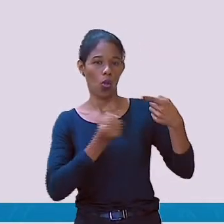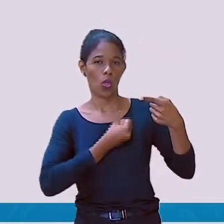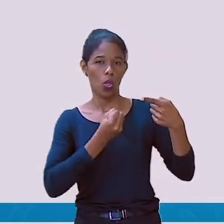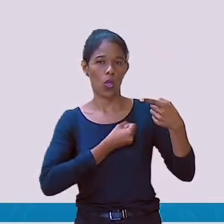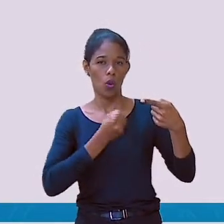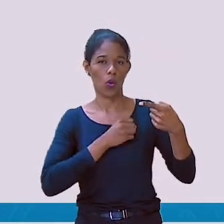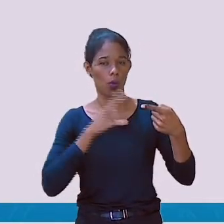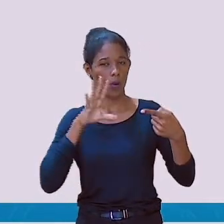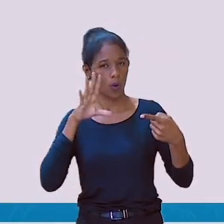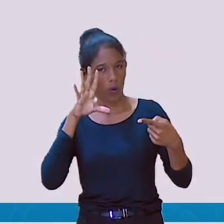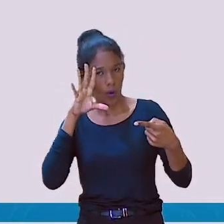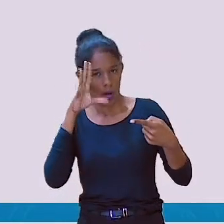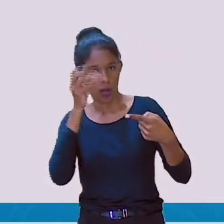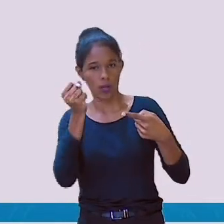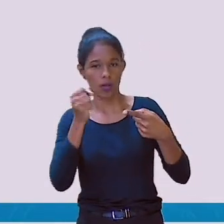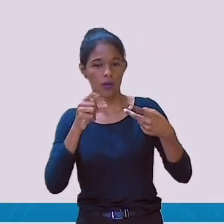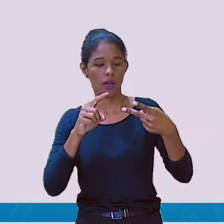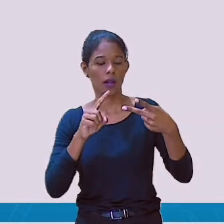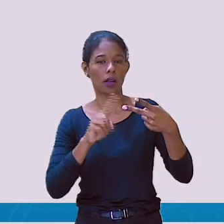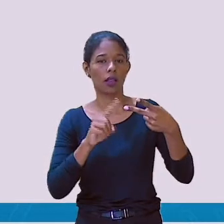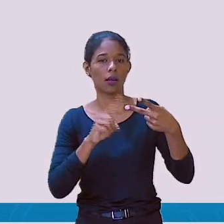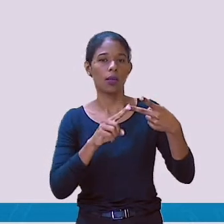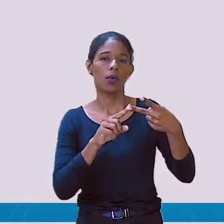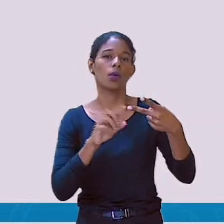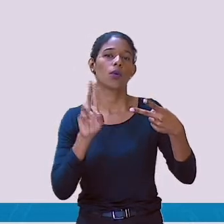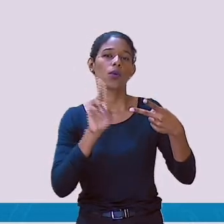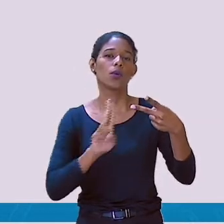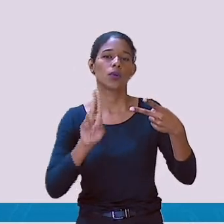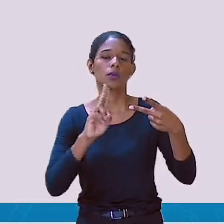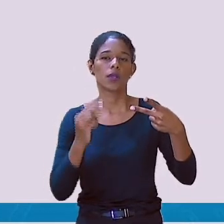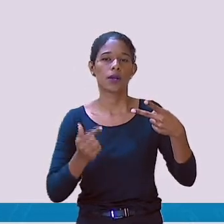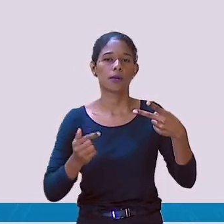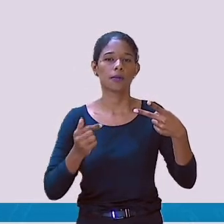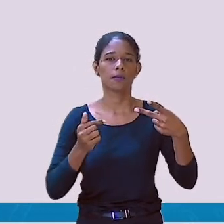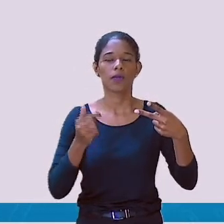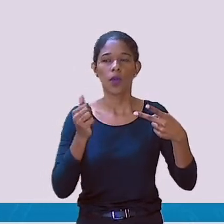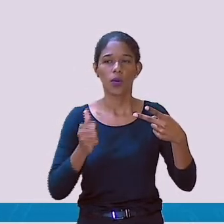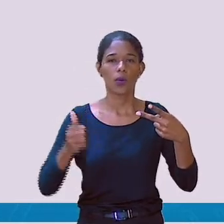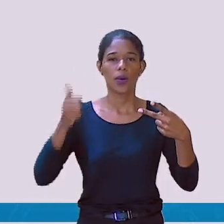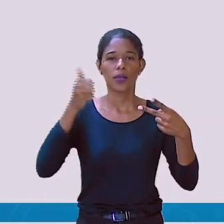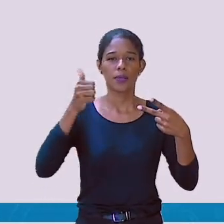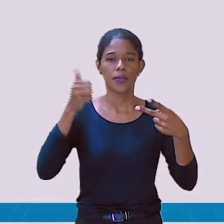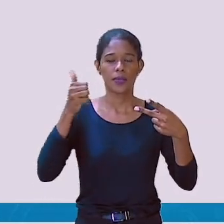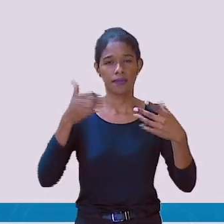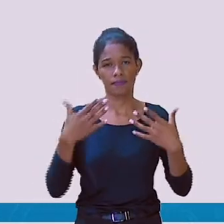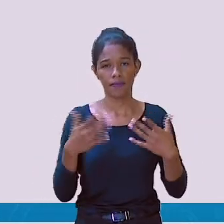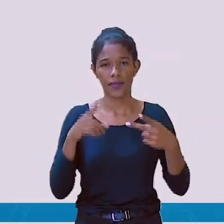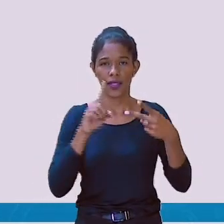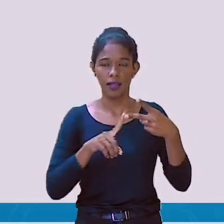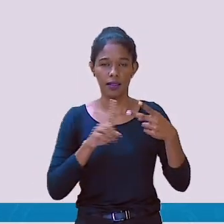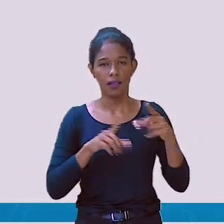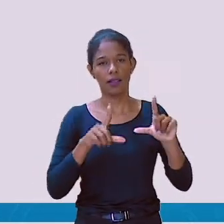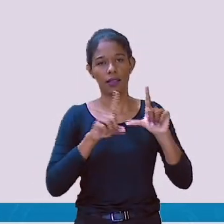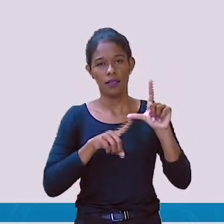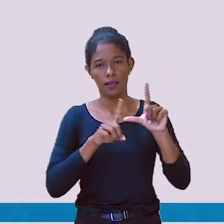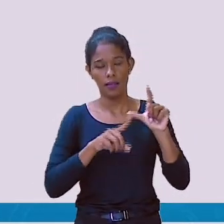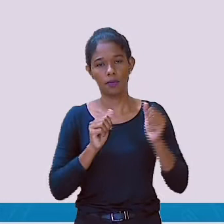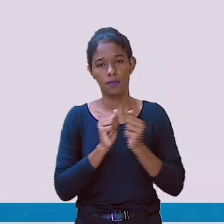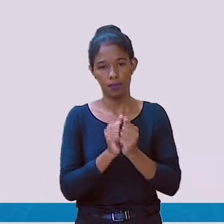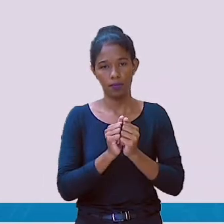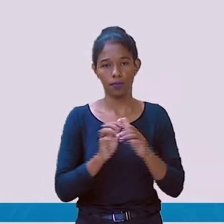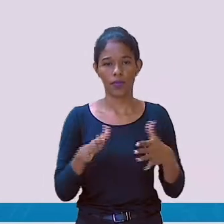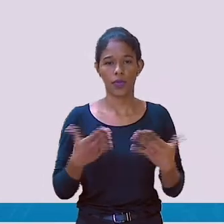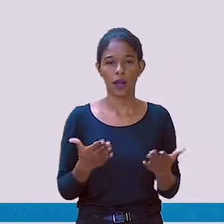parte literal. Vejam que aqui eu tenho mais 12x ao quadrado